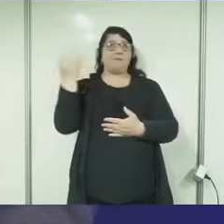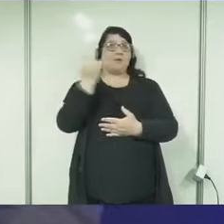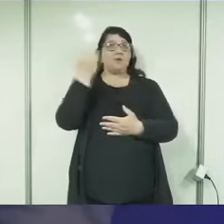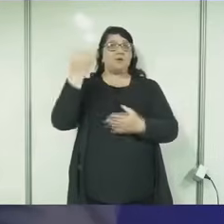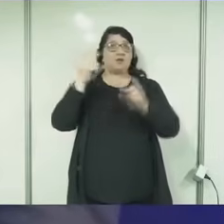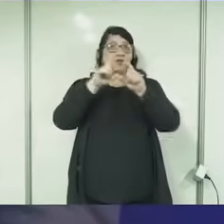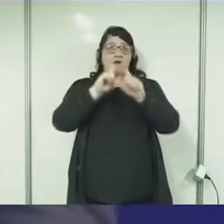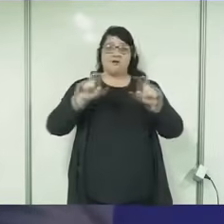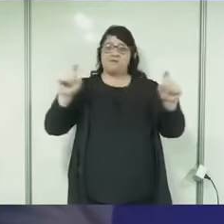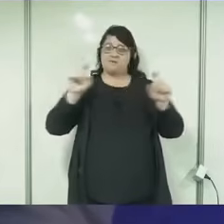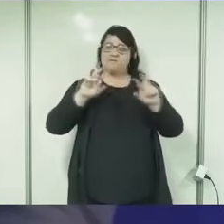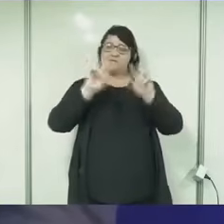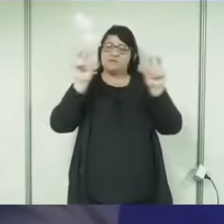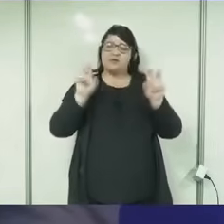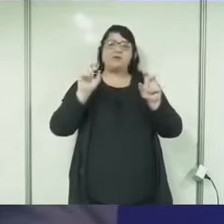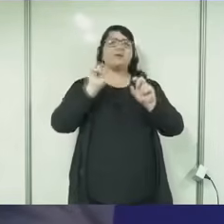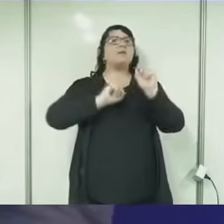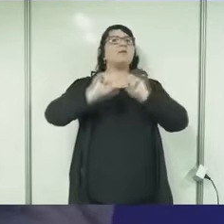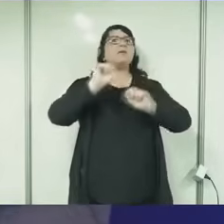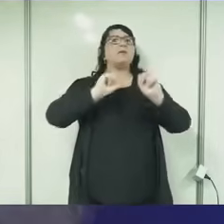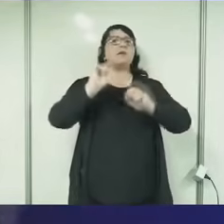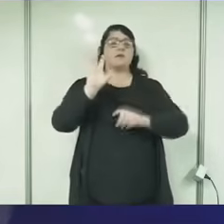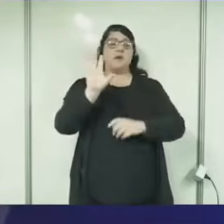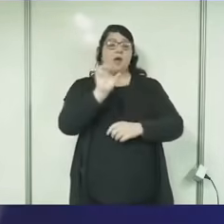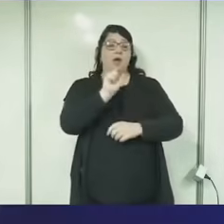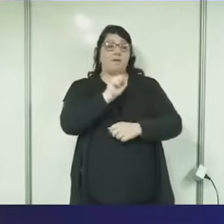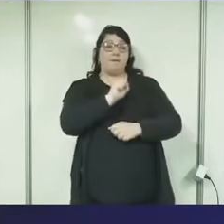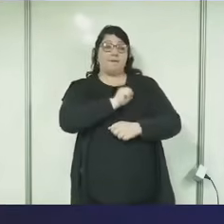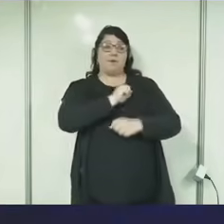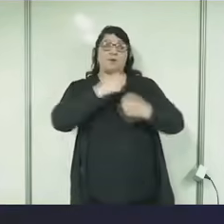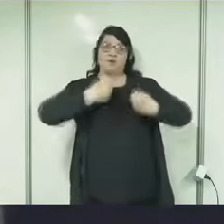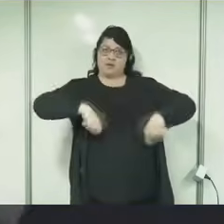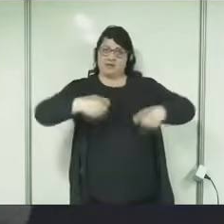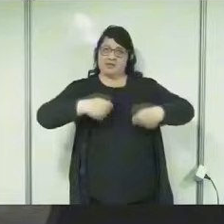mas é preciso fazer o caminho. Canta junto.